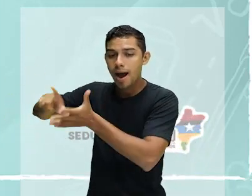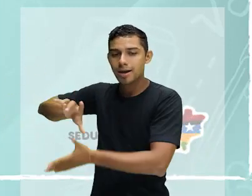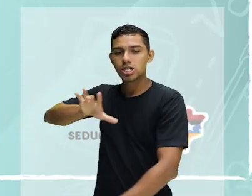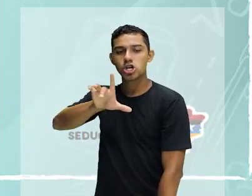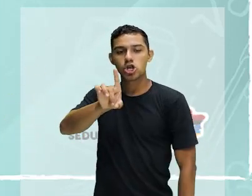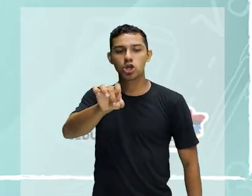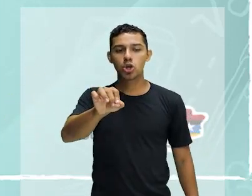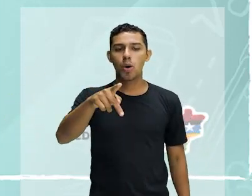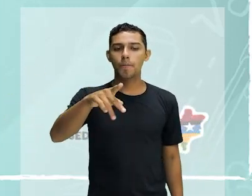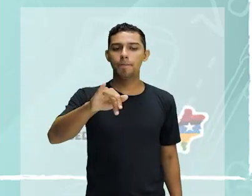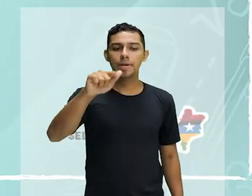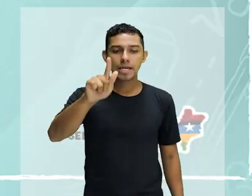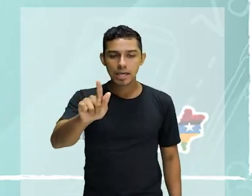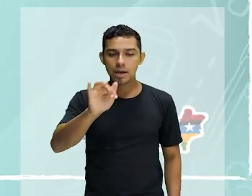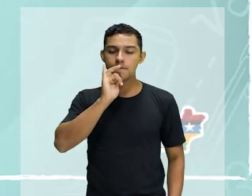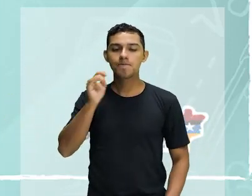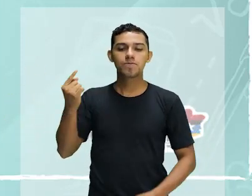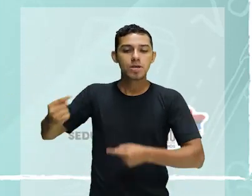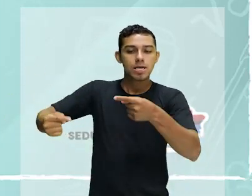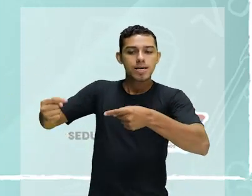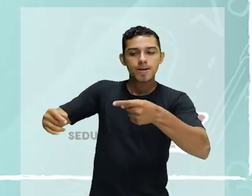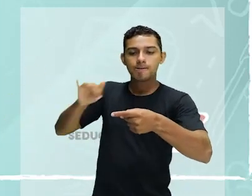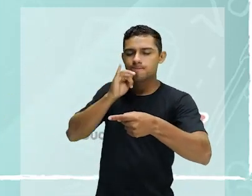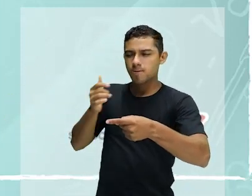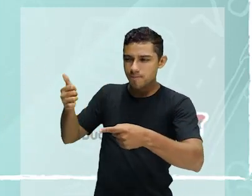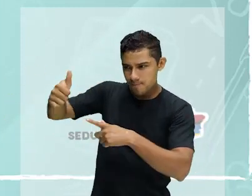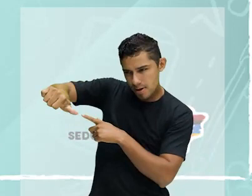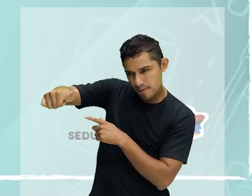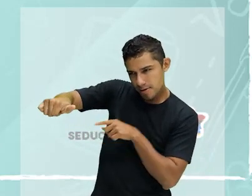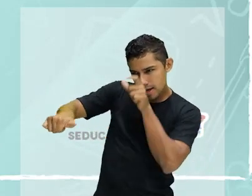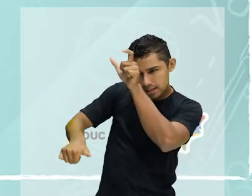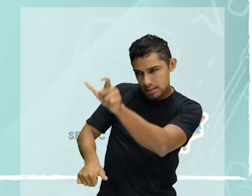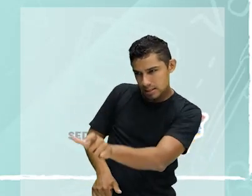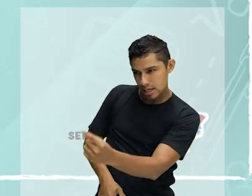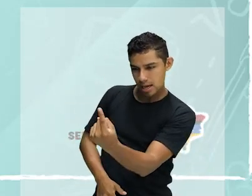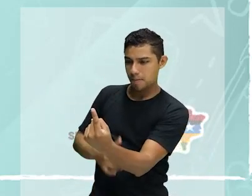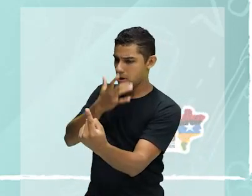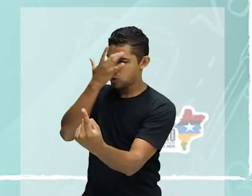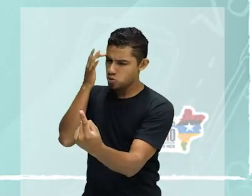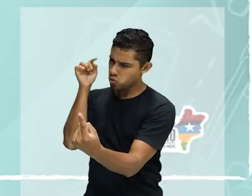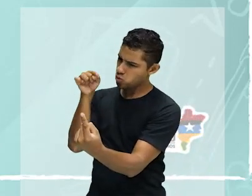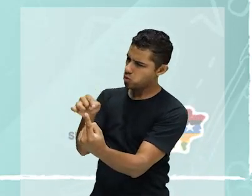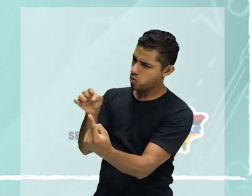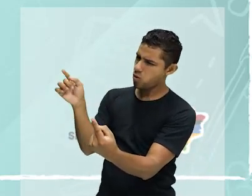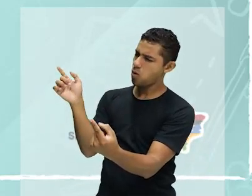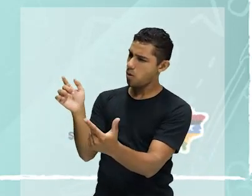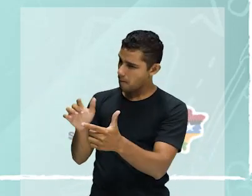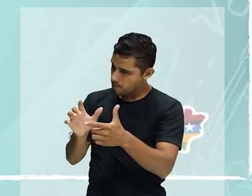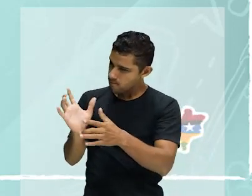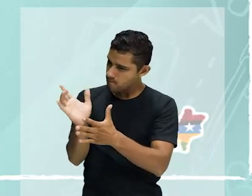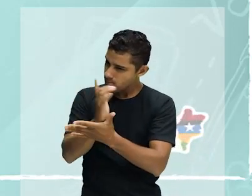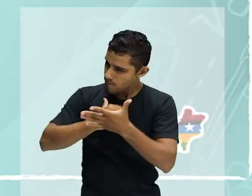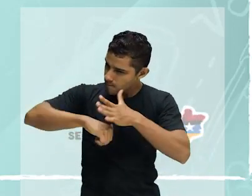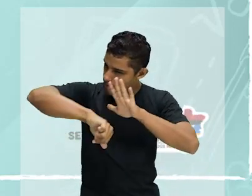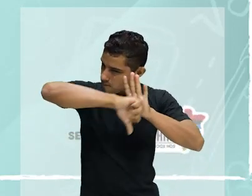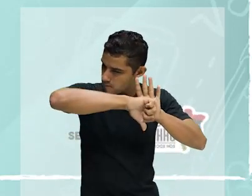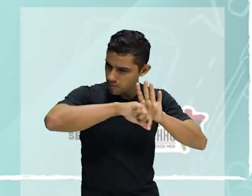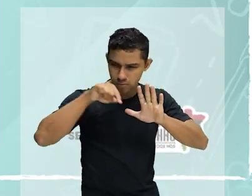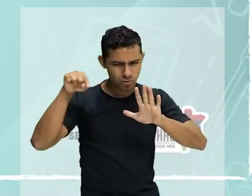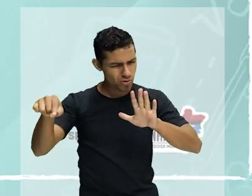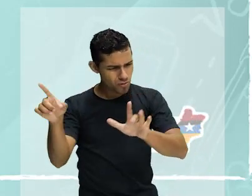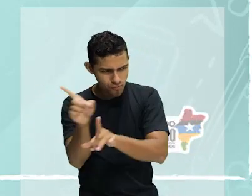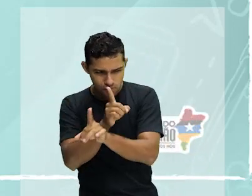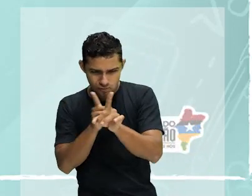sempre feito em competições para verificar se houve alguma fraude e que possa ter interferido no